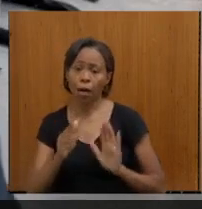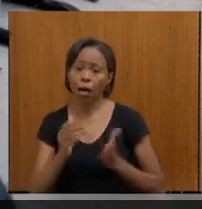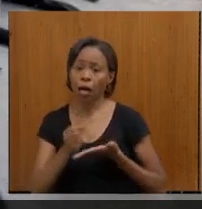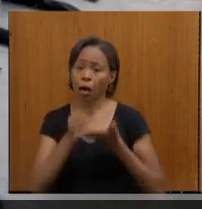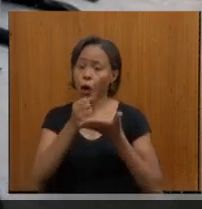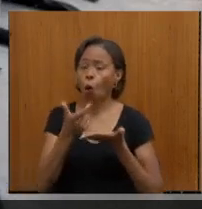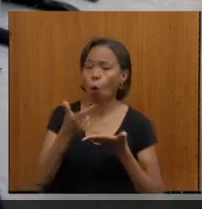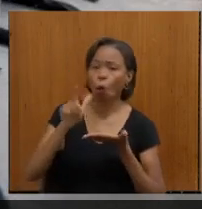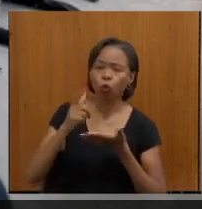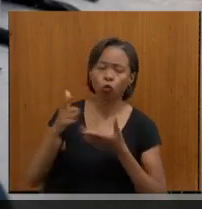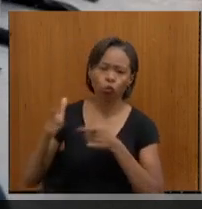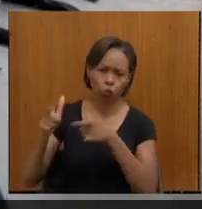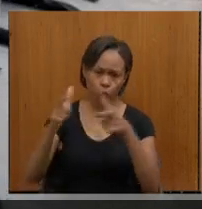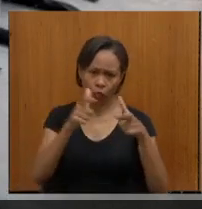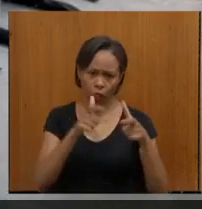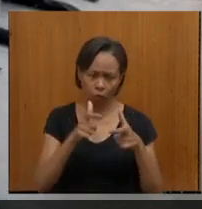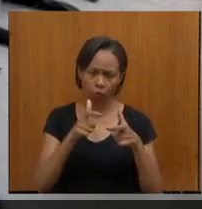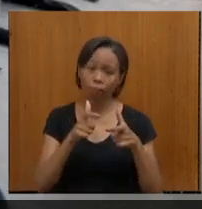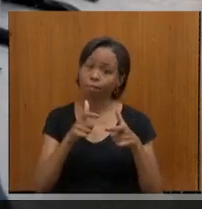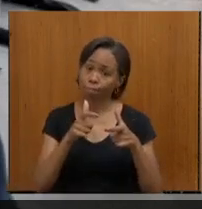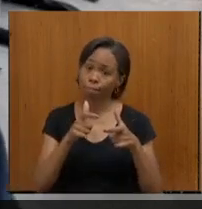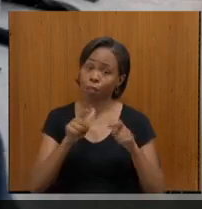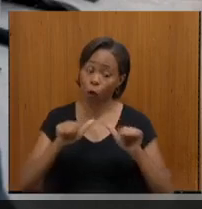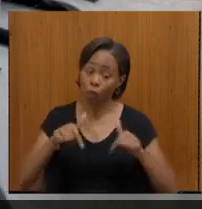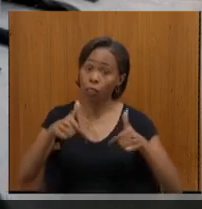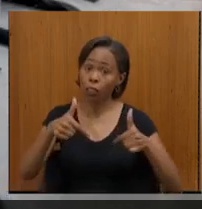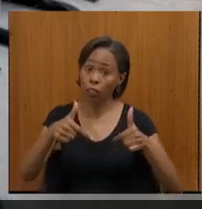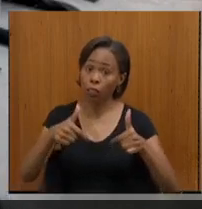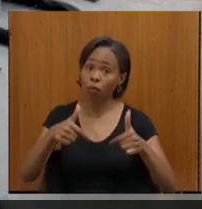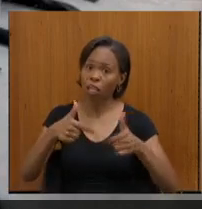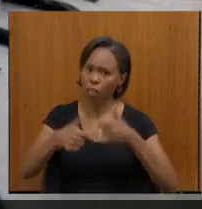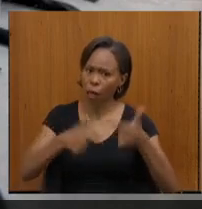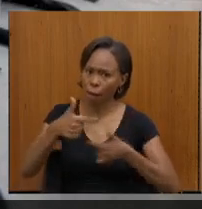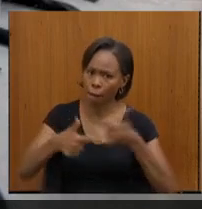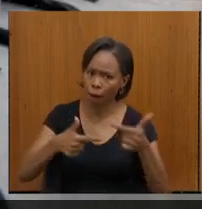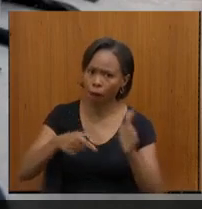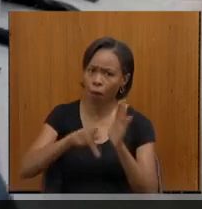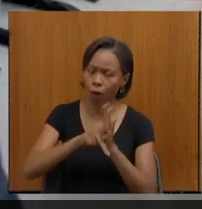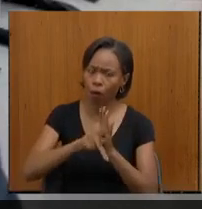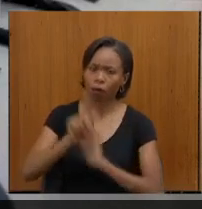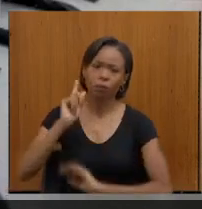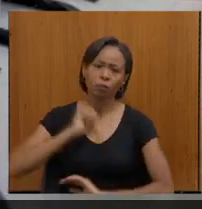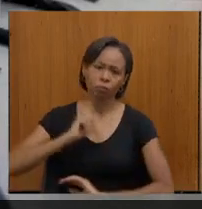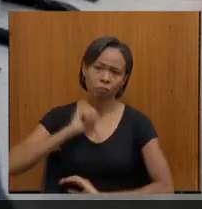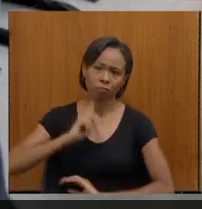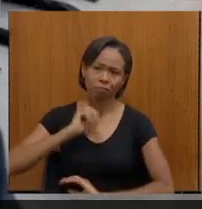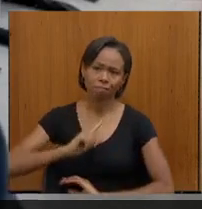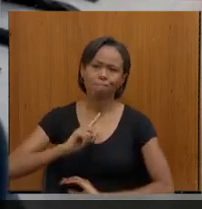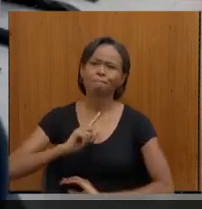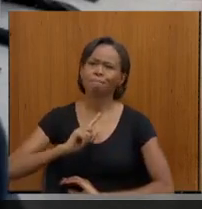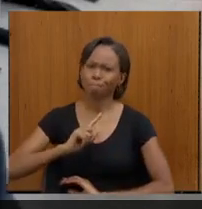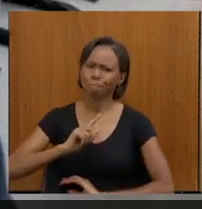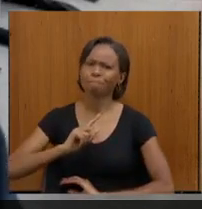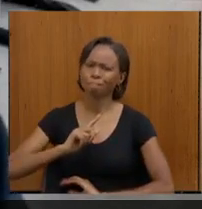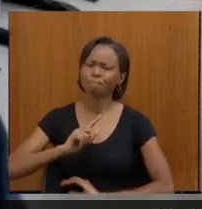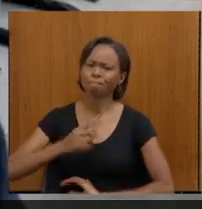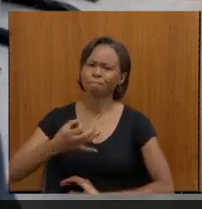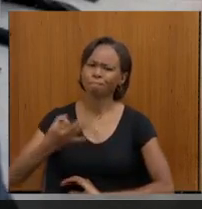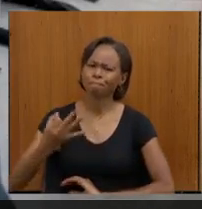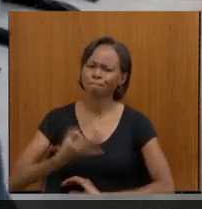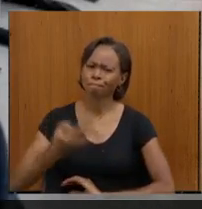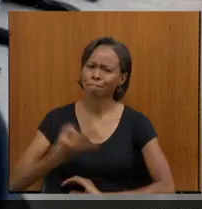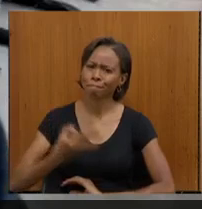acho que é isso da iniciativa atividades tinham cheirar esse café tá mentindo na tempo